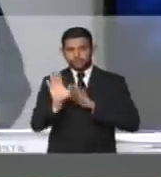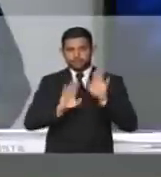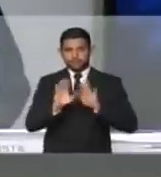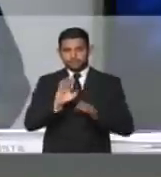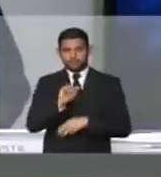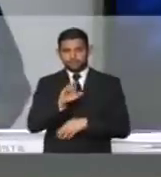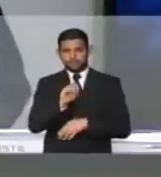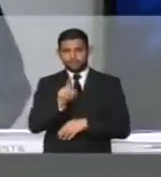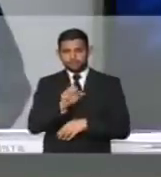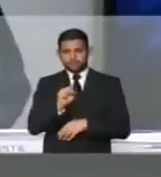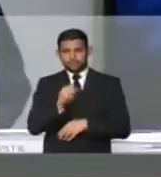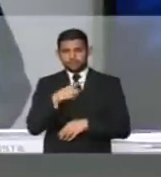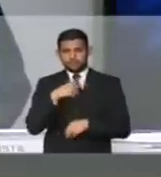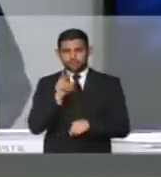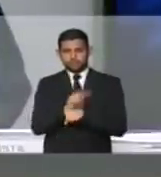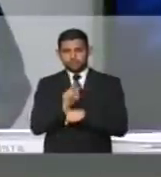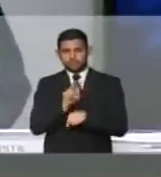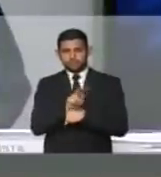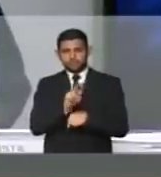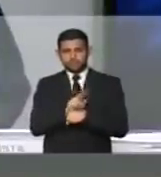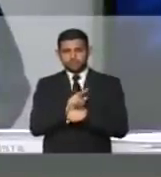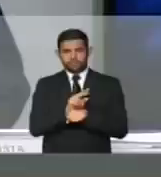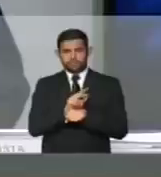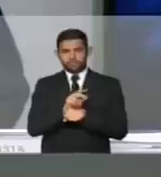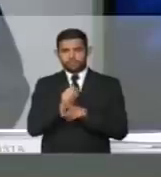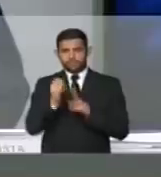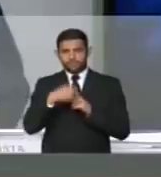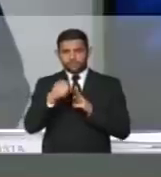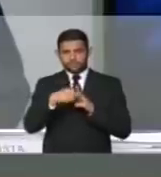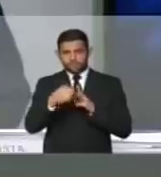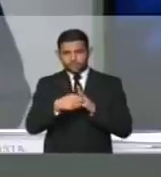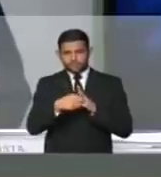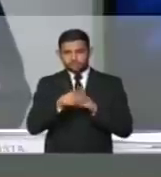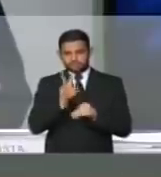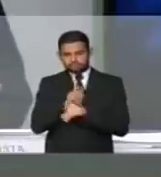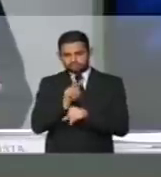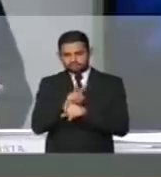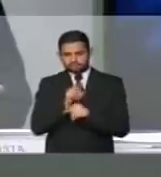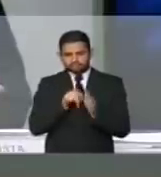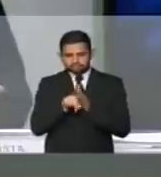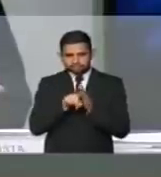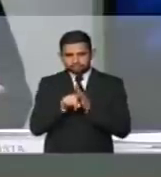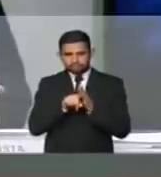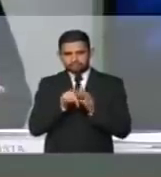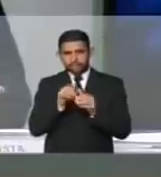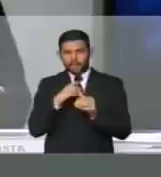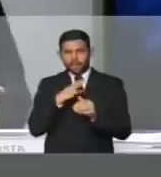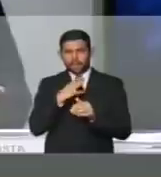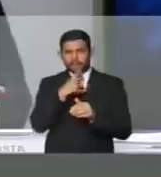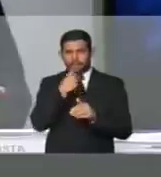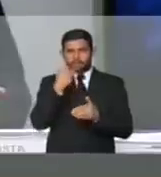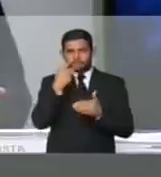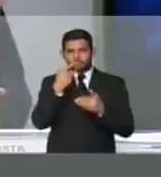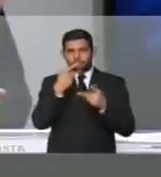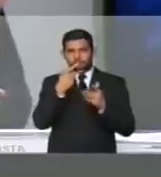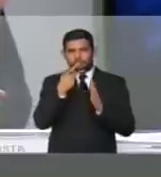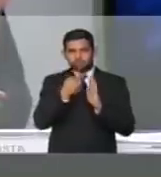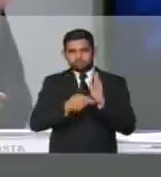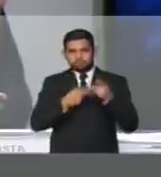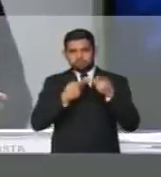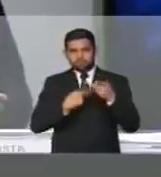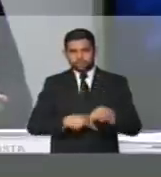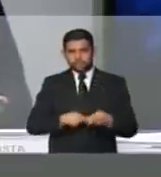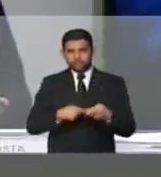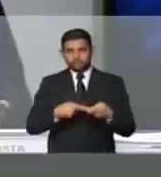na Bolsa, você é monitorado trimestralmente. Né? Então, atrasou um projeto,